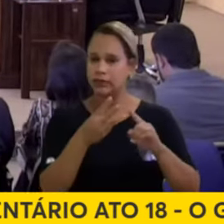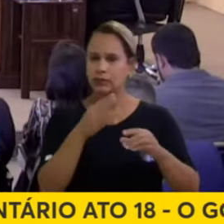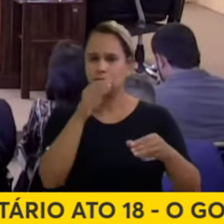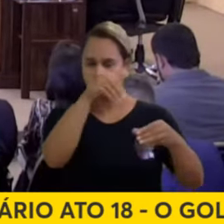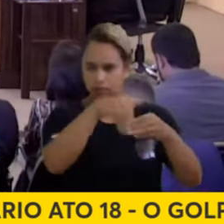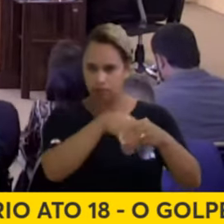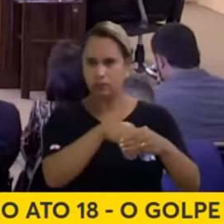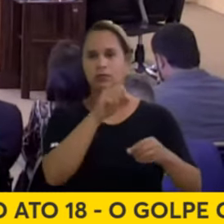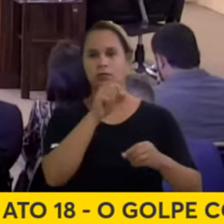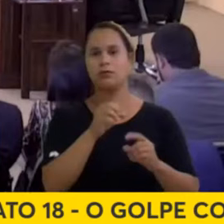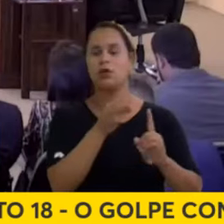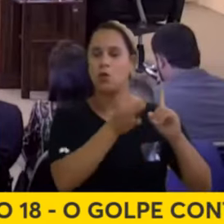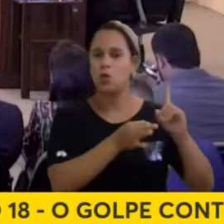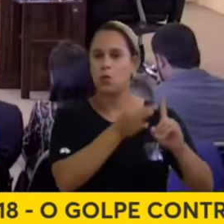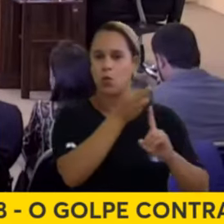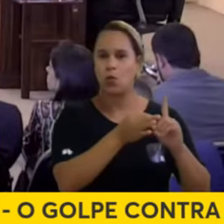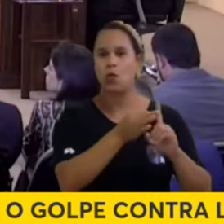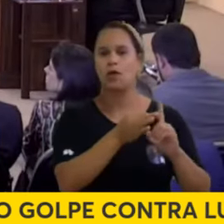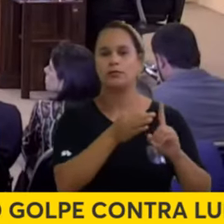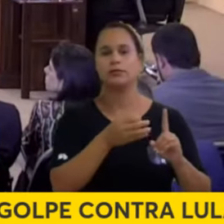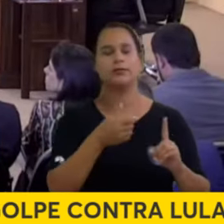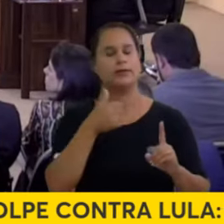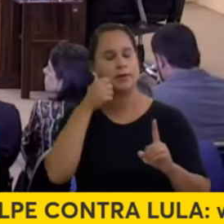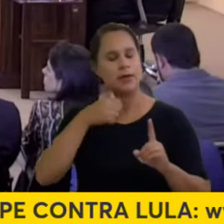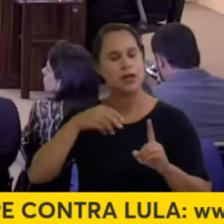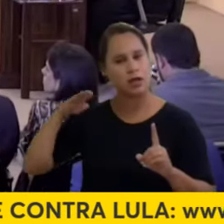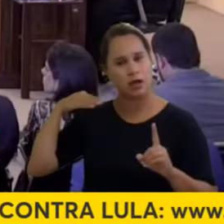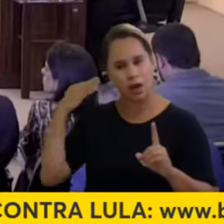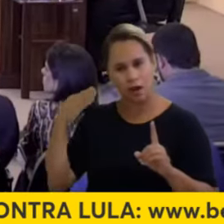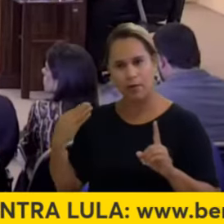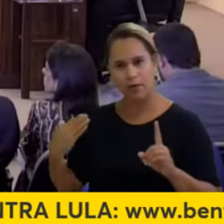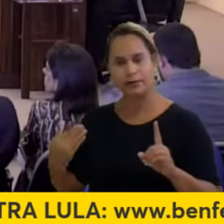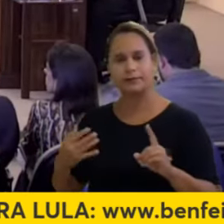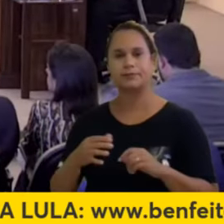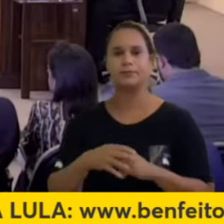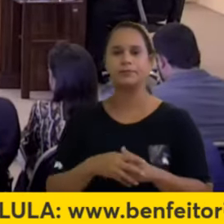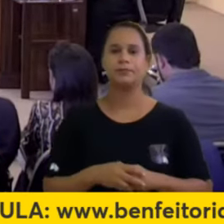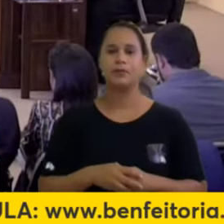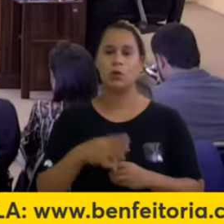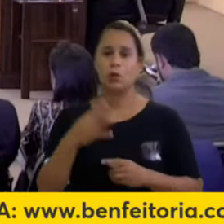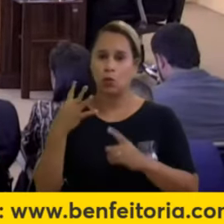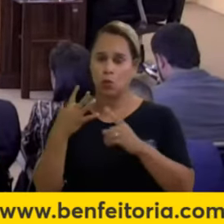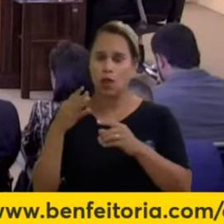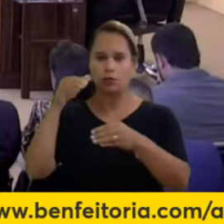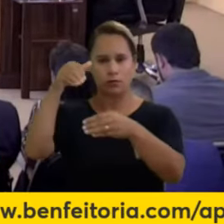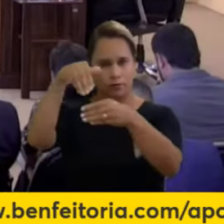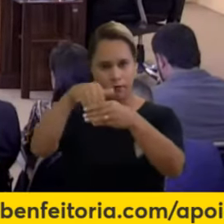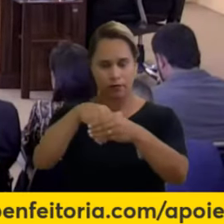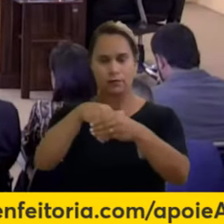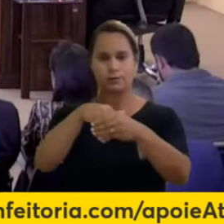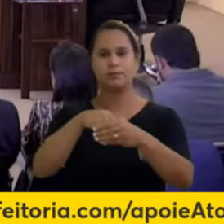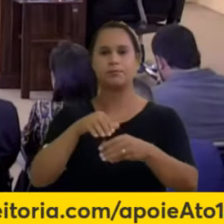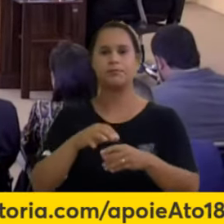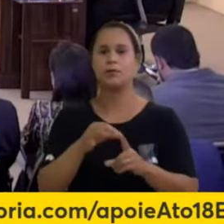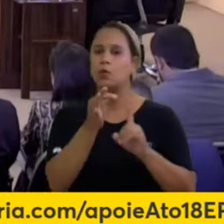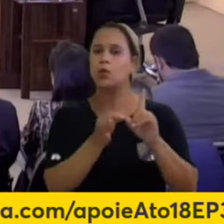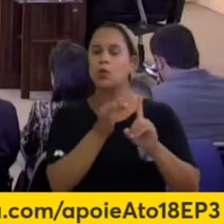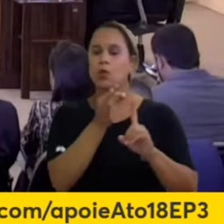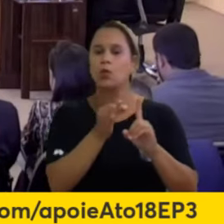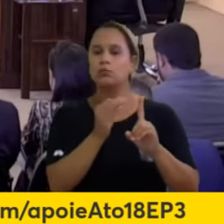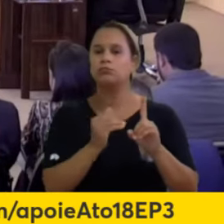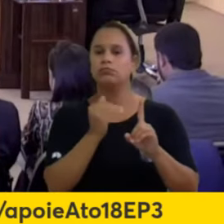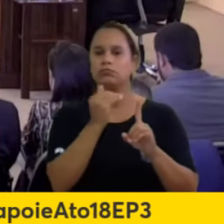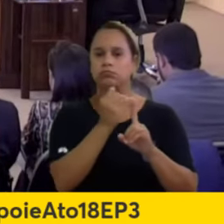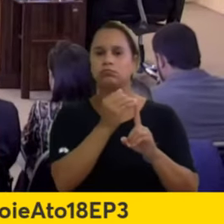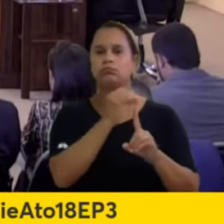desembargadora federal Cláudia Cristina cristofani o quarto a votar será o desembargador eleitoral Júlio